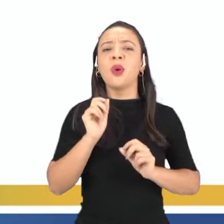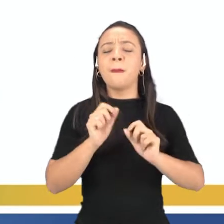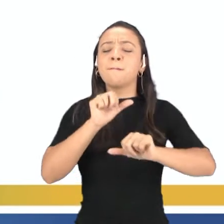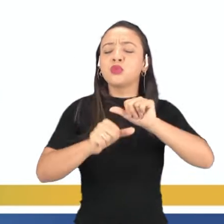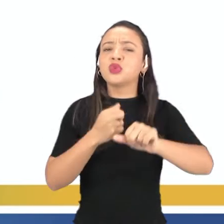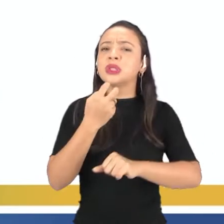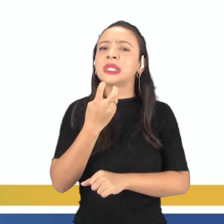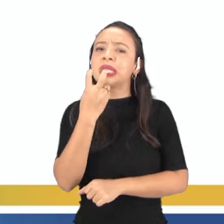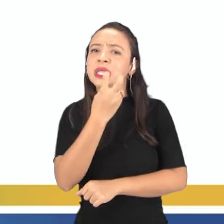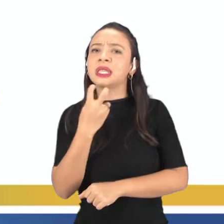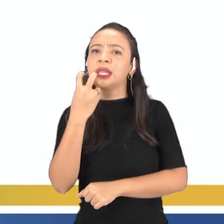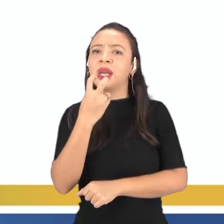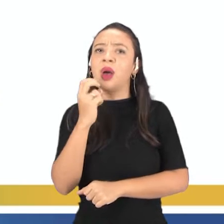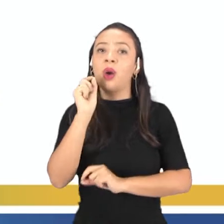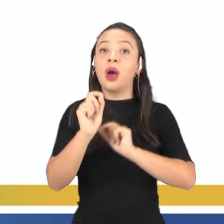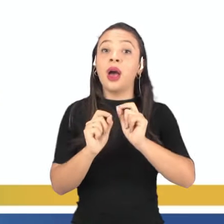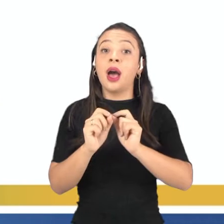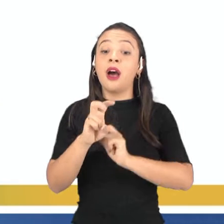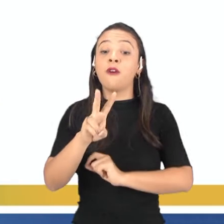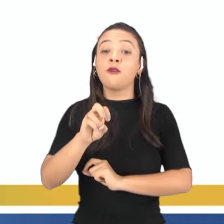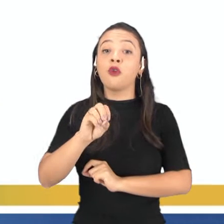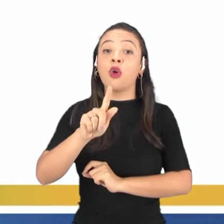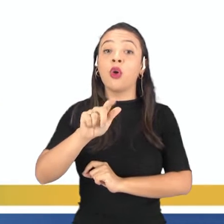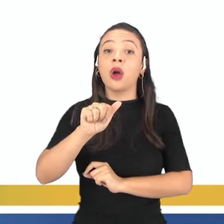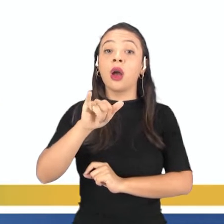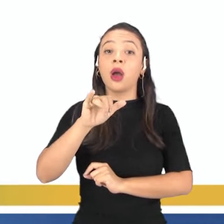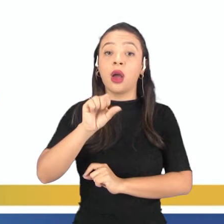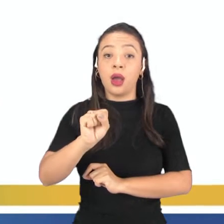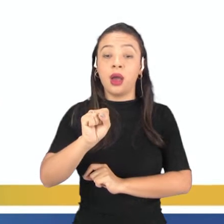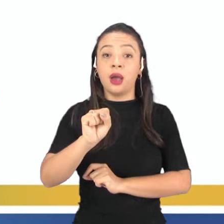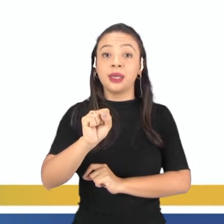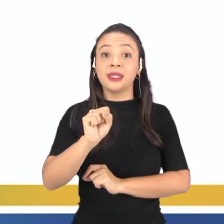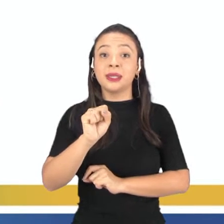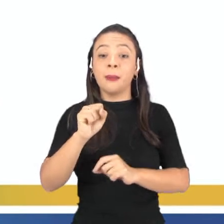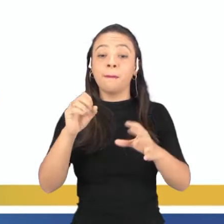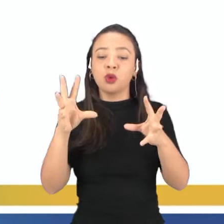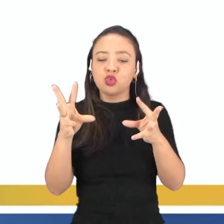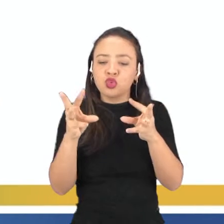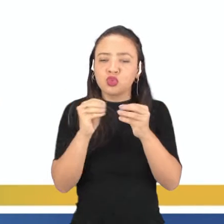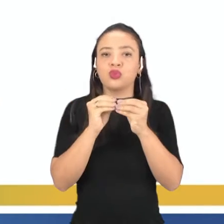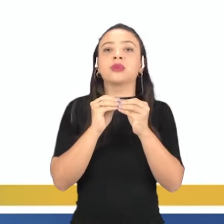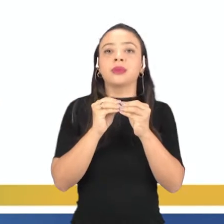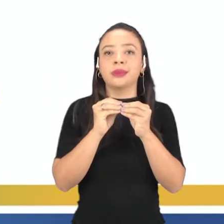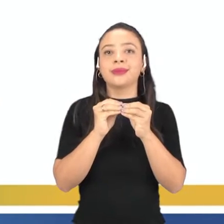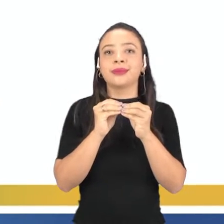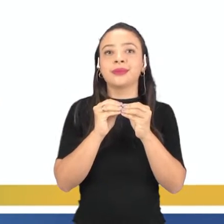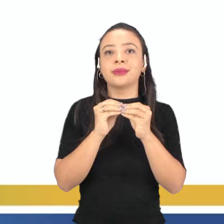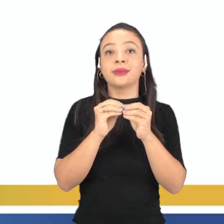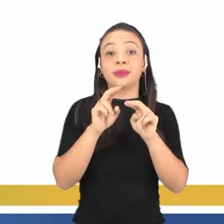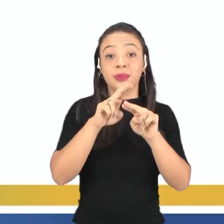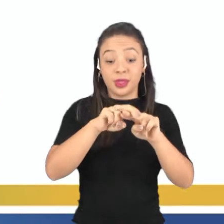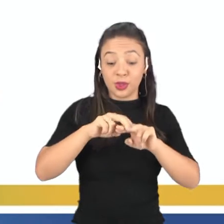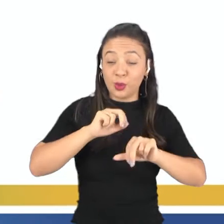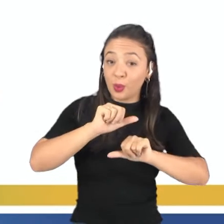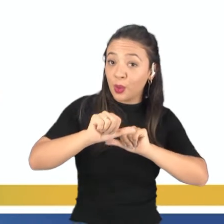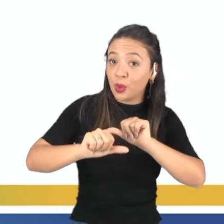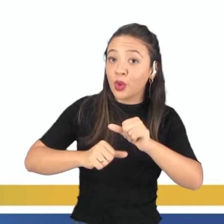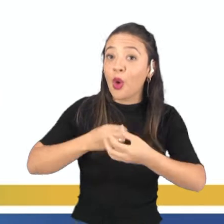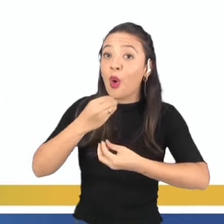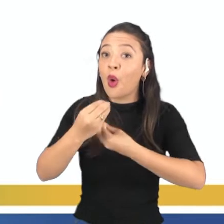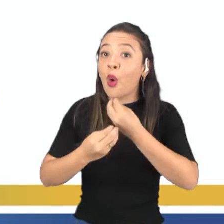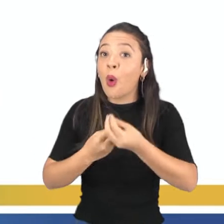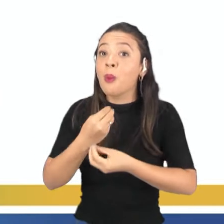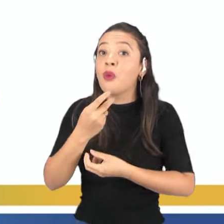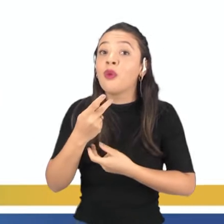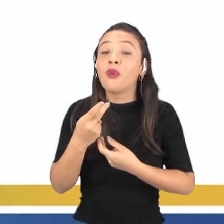quando as vogais passaram a ser pronunciadas de forma mais curta, mais breve. Isso transformou a pronúncia da língua